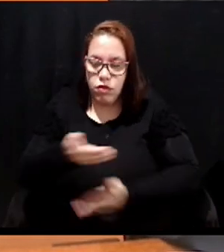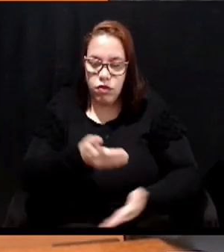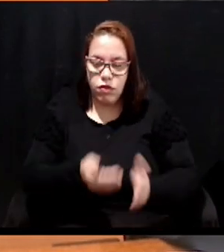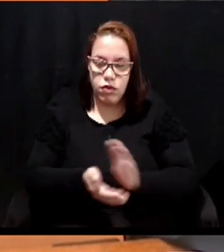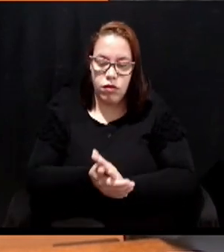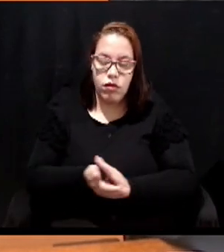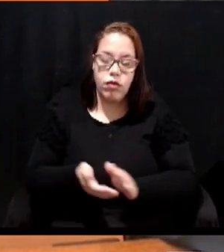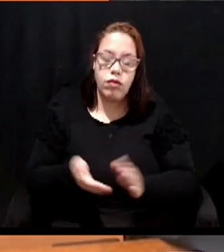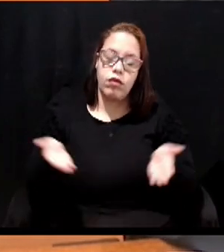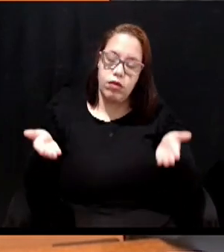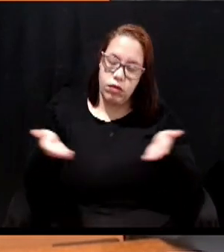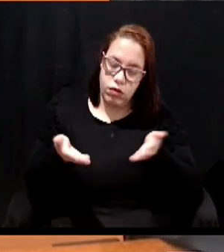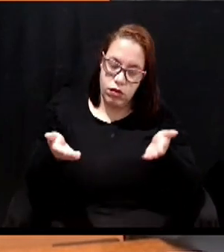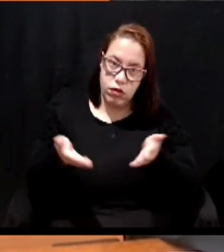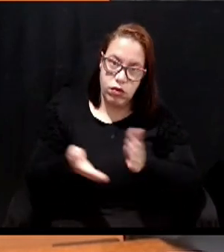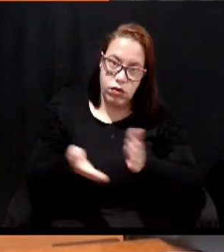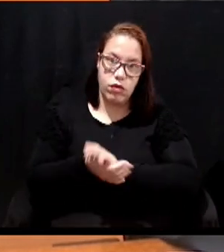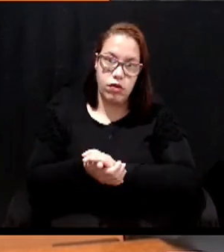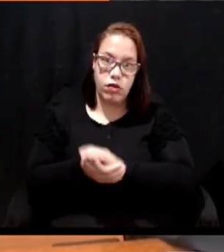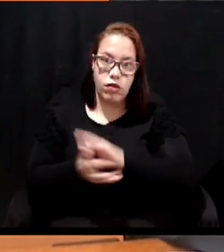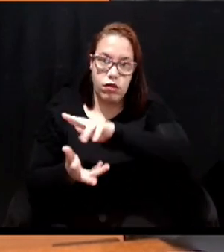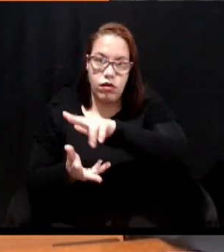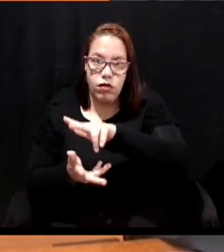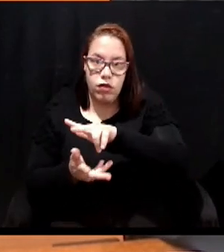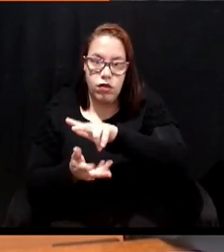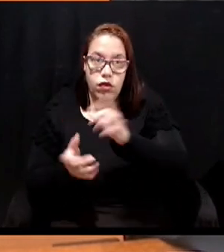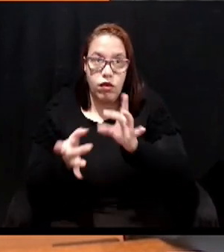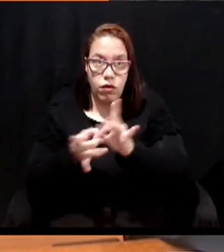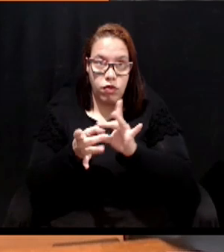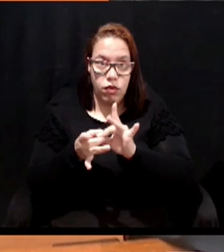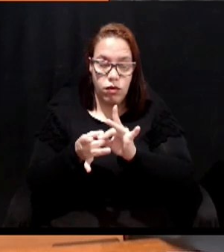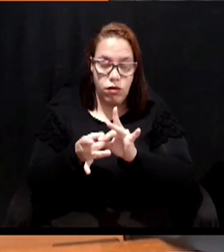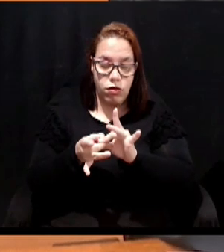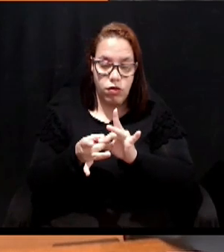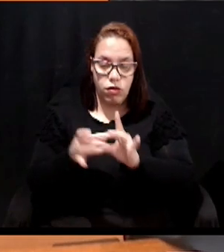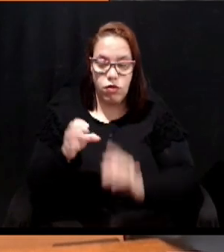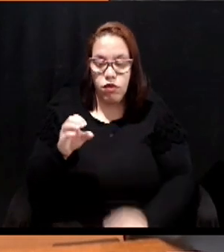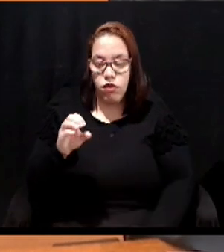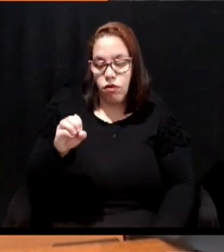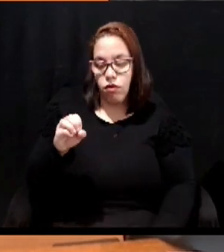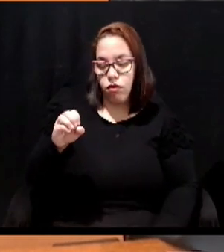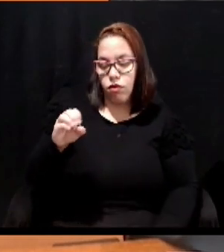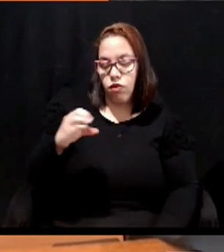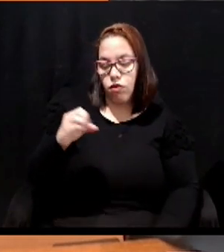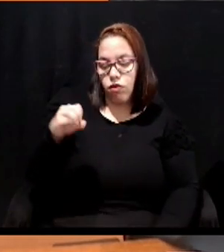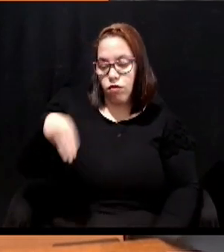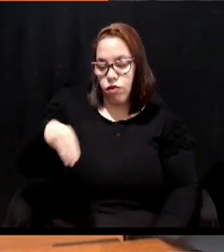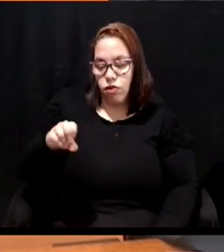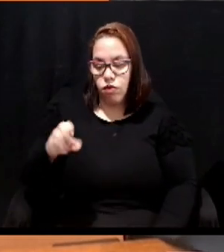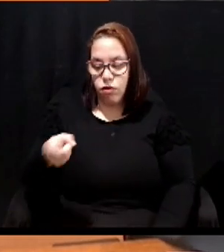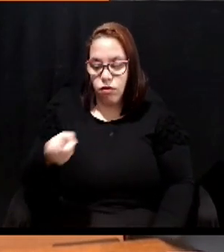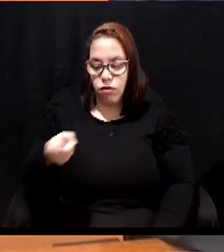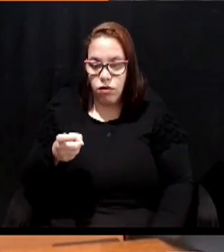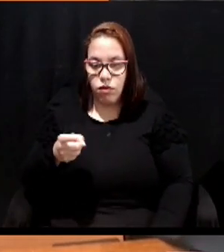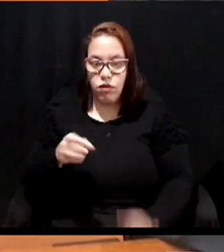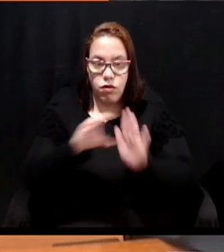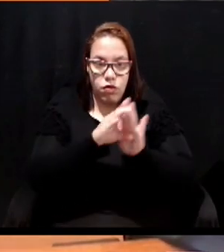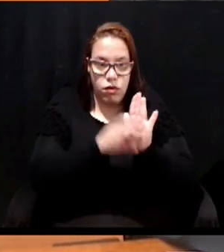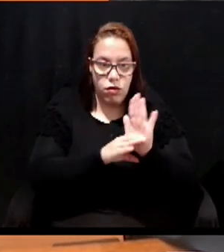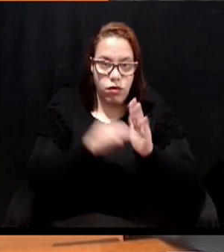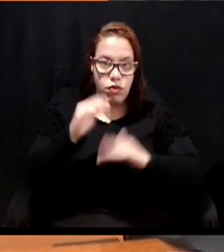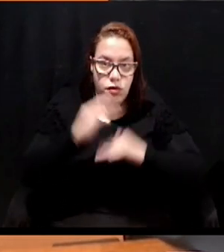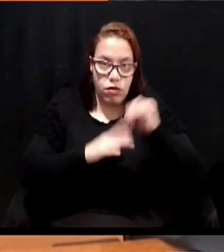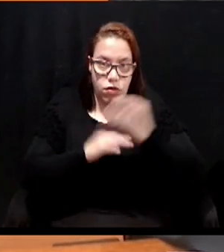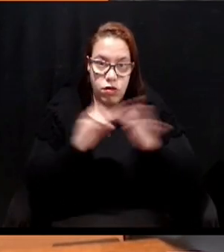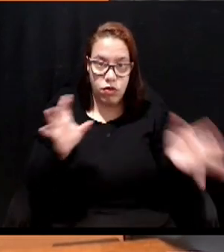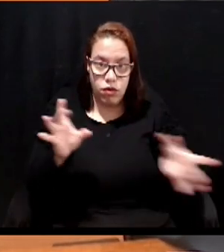vez um diálogo com a Câmara de Comércio Exterior de Campinas para a construção de um calendário de ações conjuntas